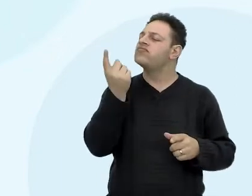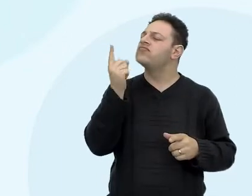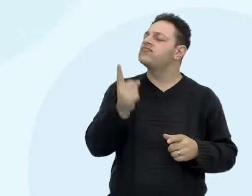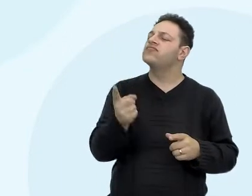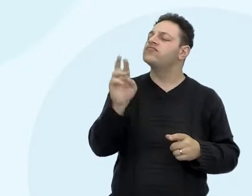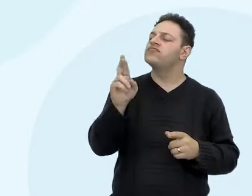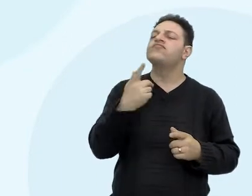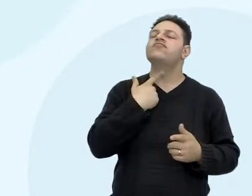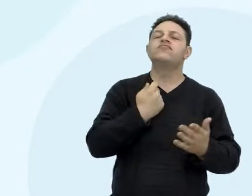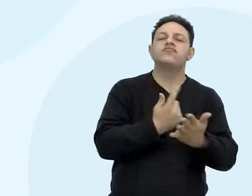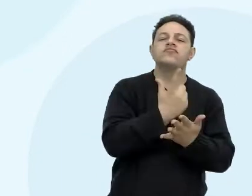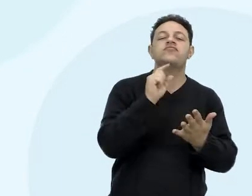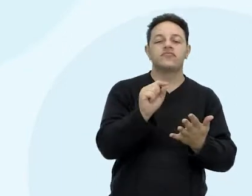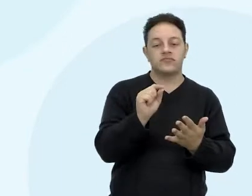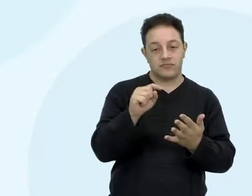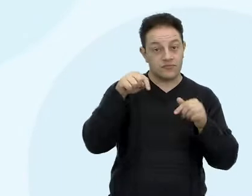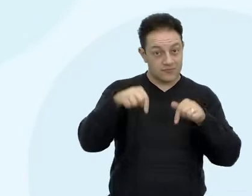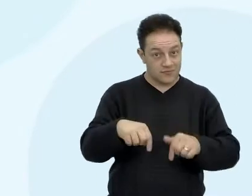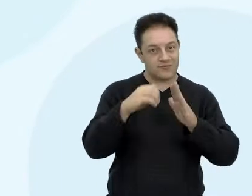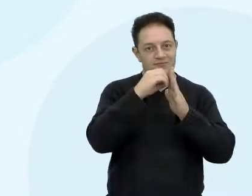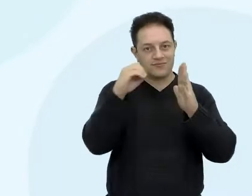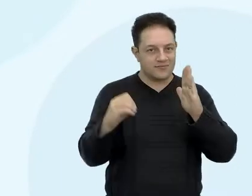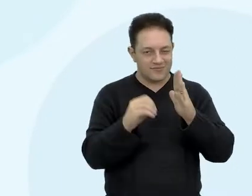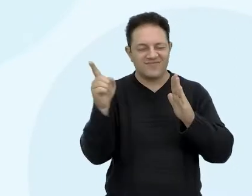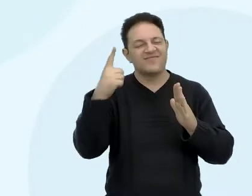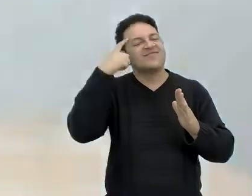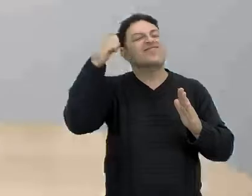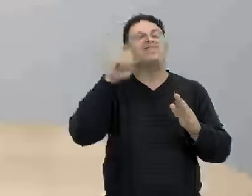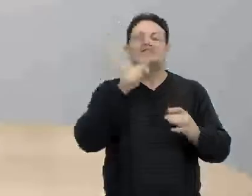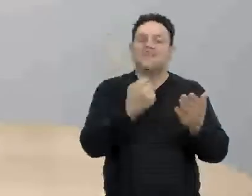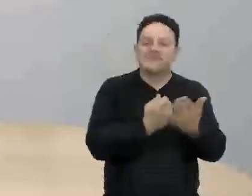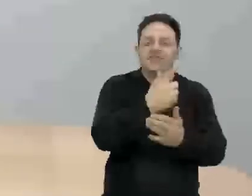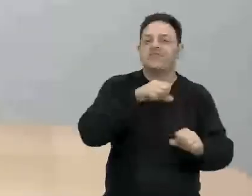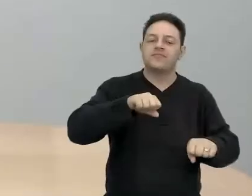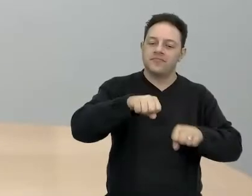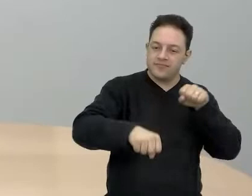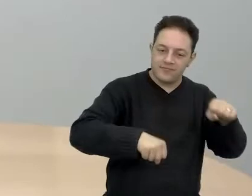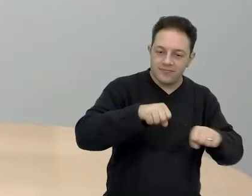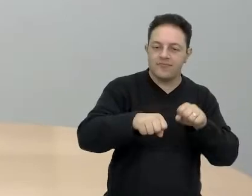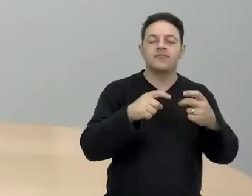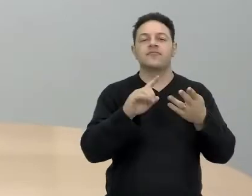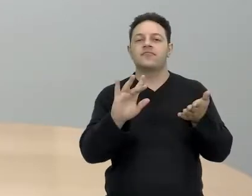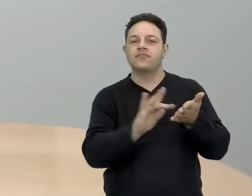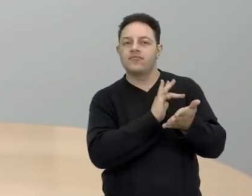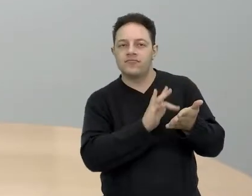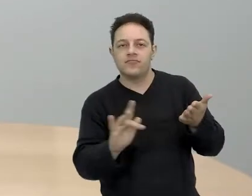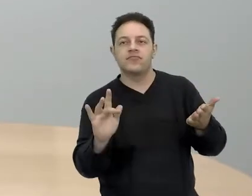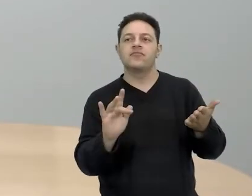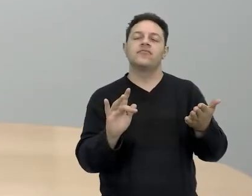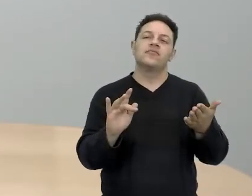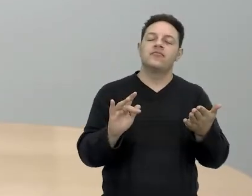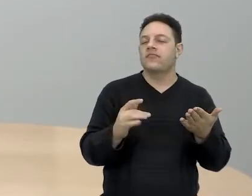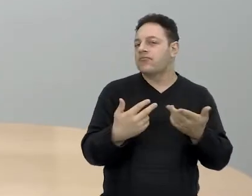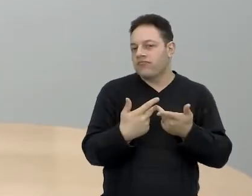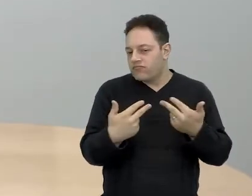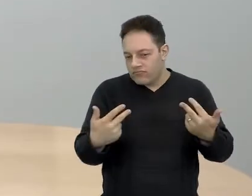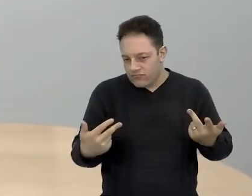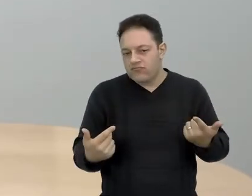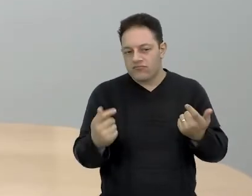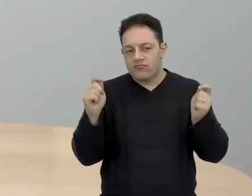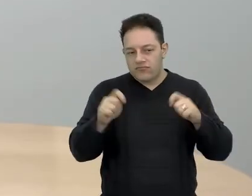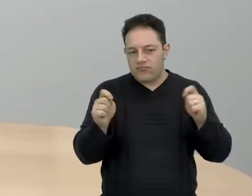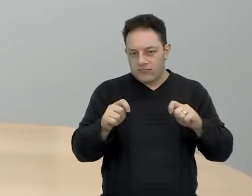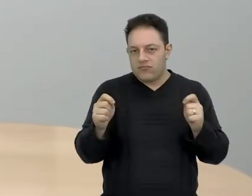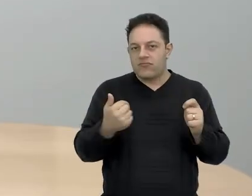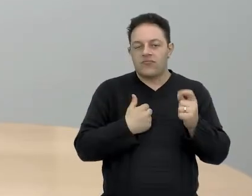R$1.000. Uma bicicleta. Aqui no Centro de Mídia, eles quiseram comprar uma bicicleta, um tablet, algo que cobrisse